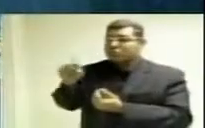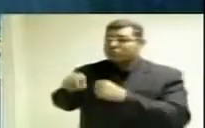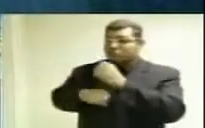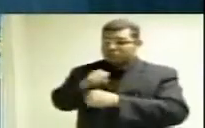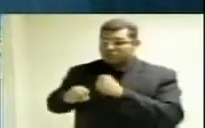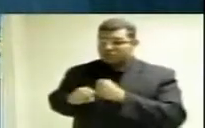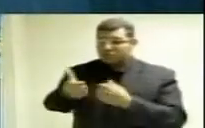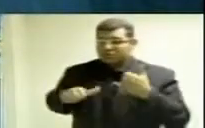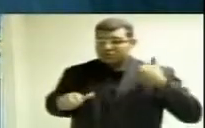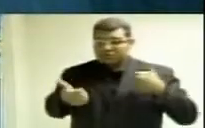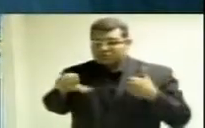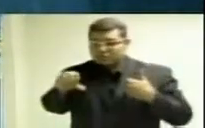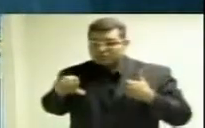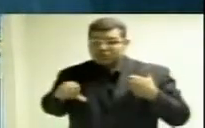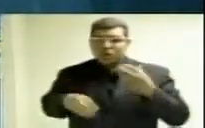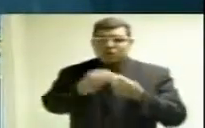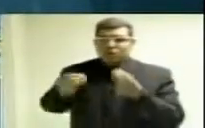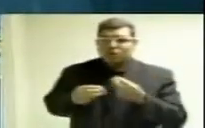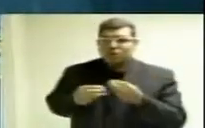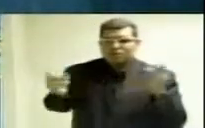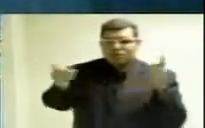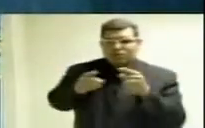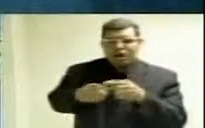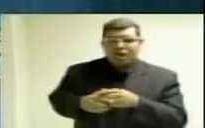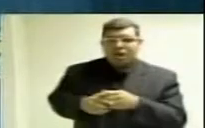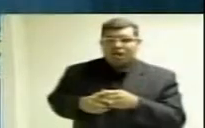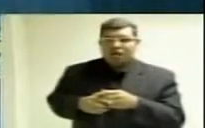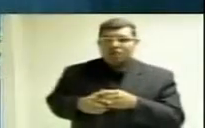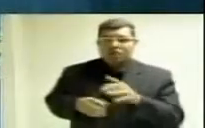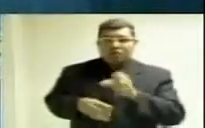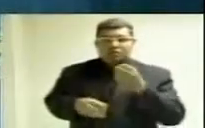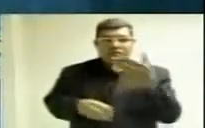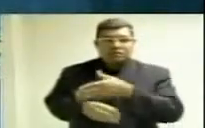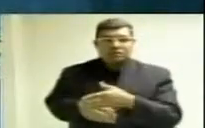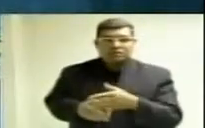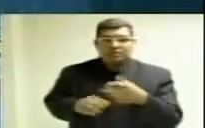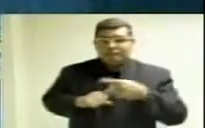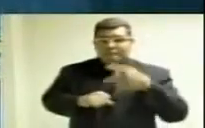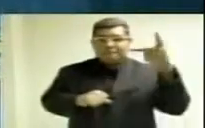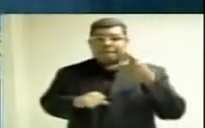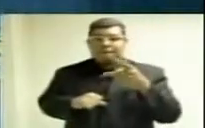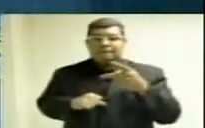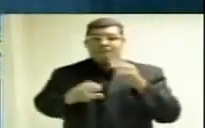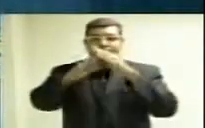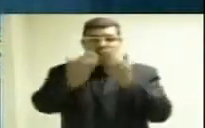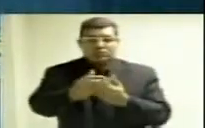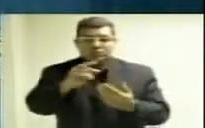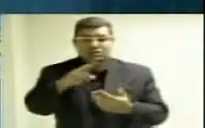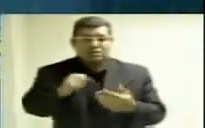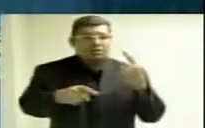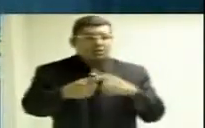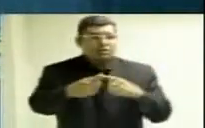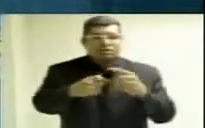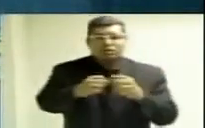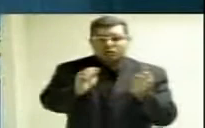18, 19 anos, como autor de um pequeno furto, e sai de lá pós-graduado na escola do crime,